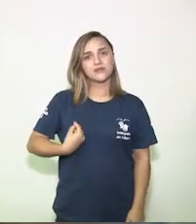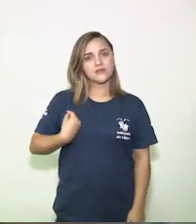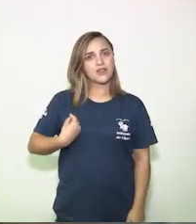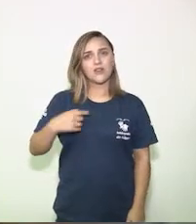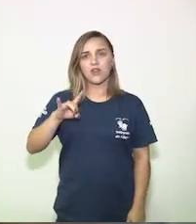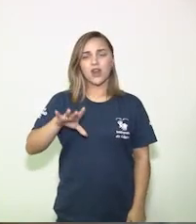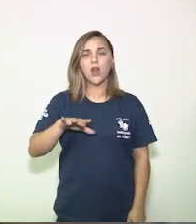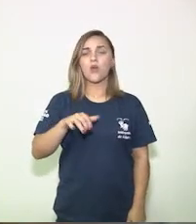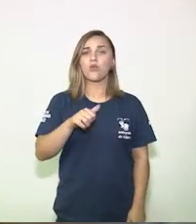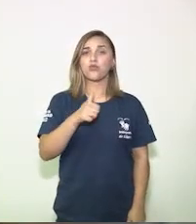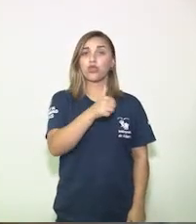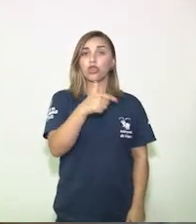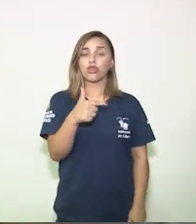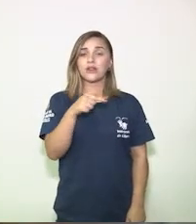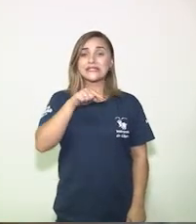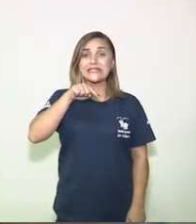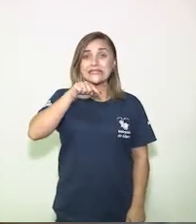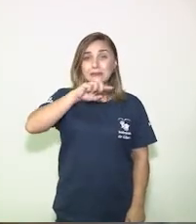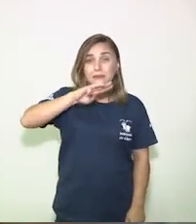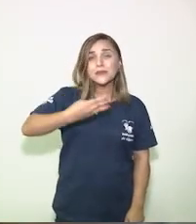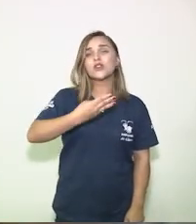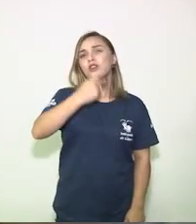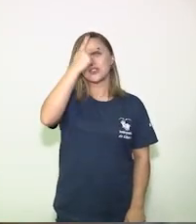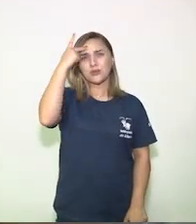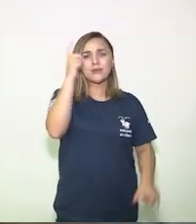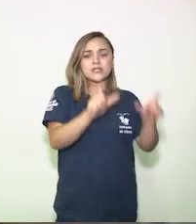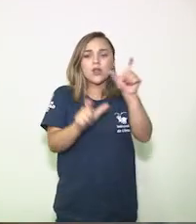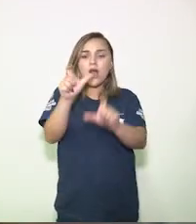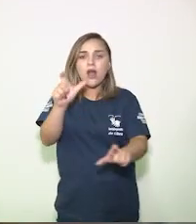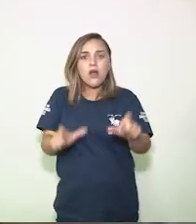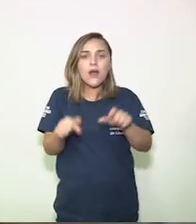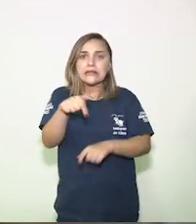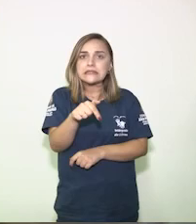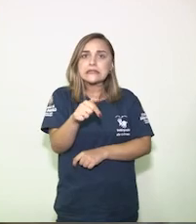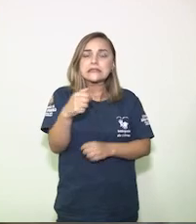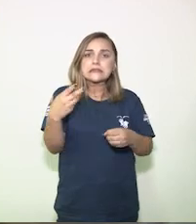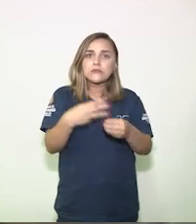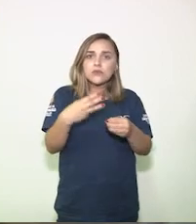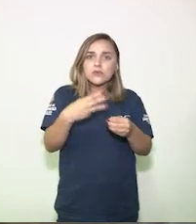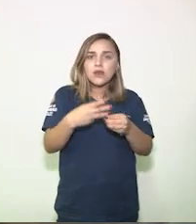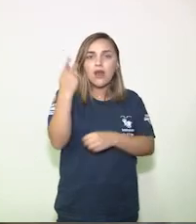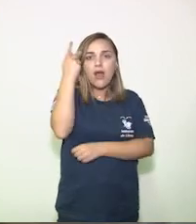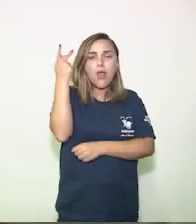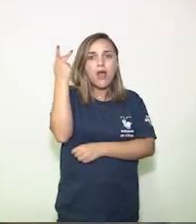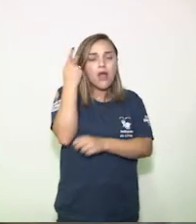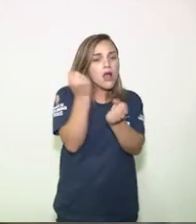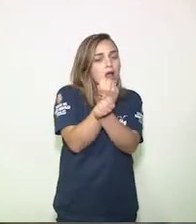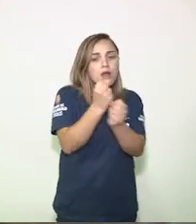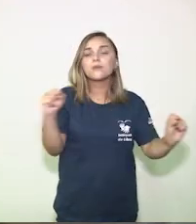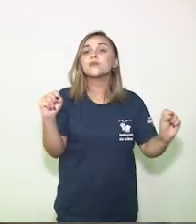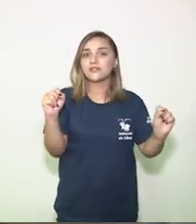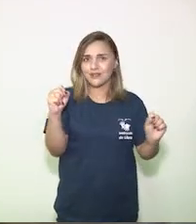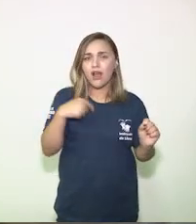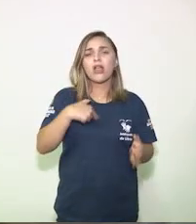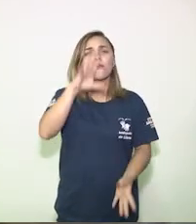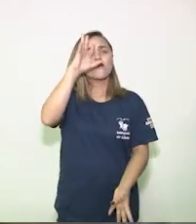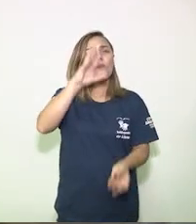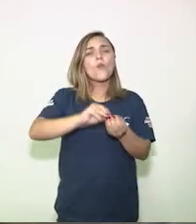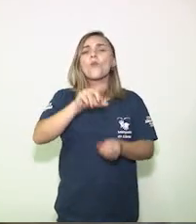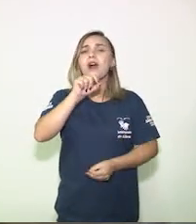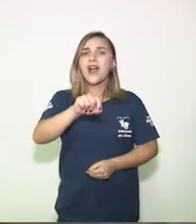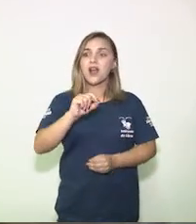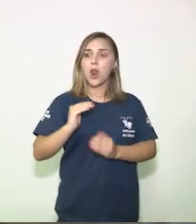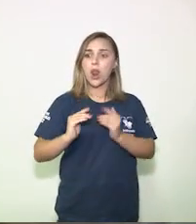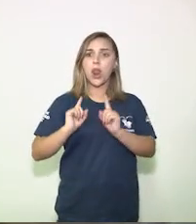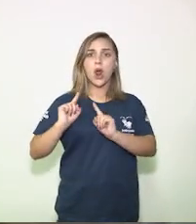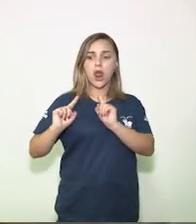em 12 milhões de habitantes, que é impossível ocorrer numa cidade como São Paulo. Então, a gente entende que isso é um grande avanço na